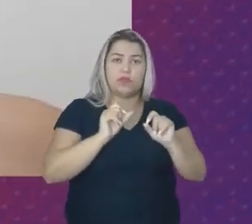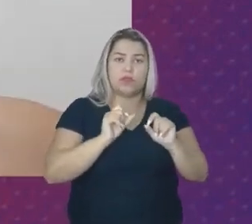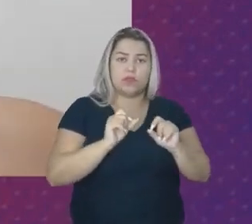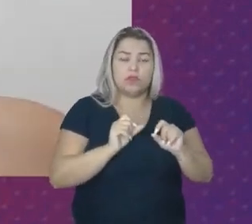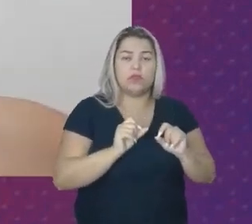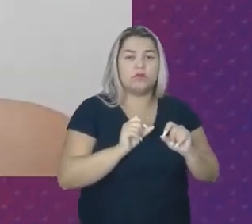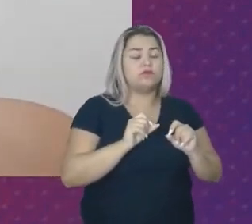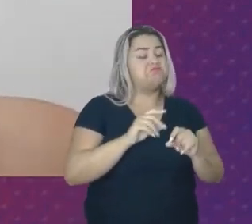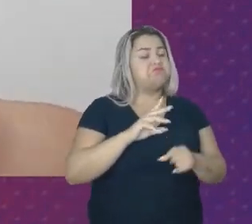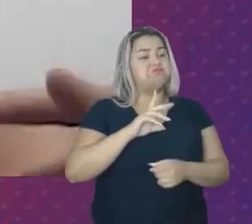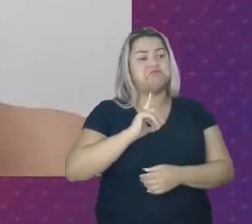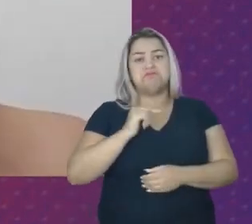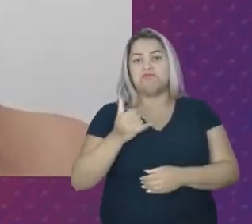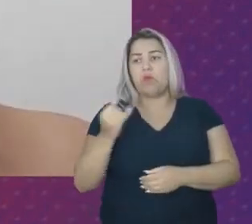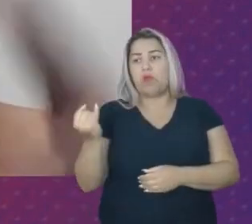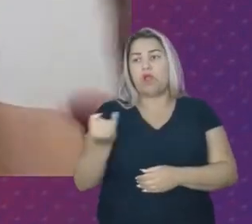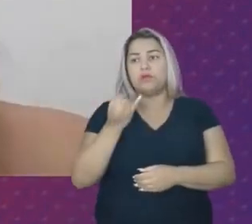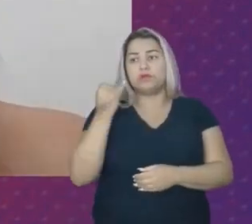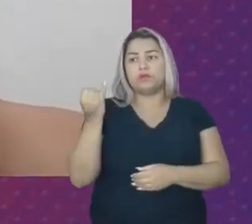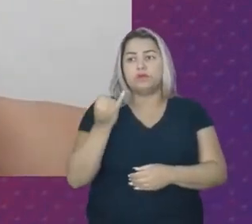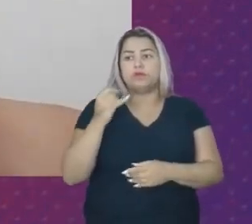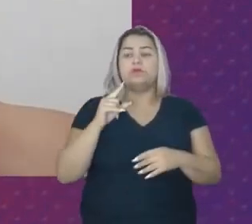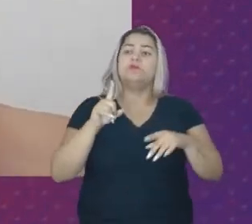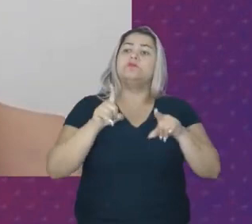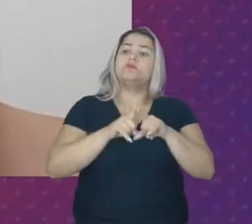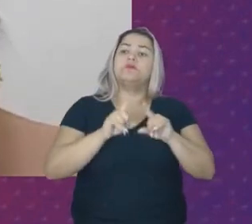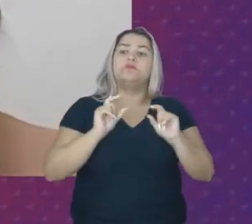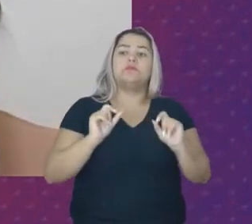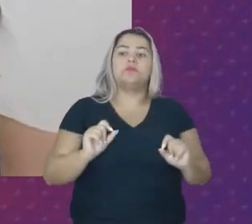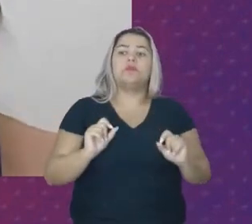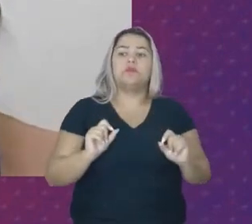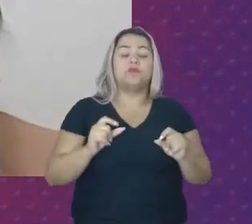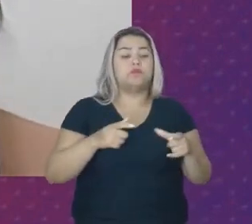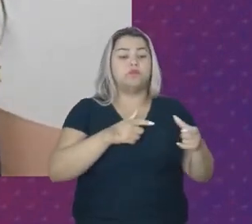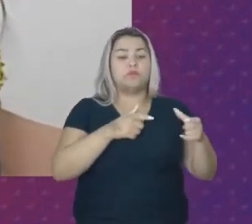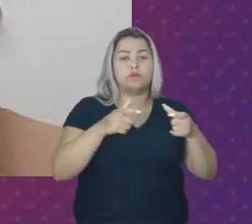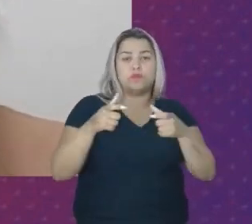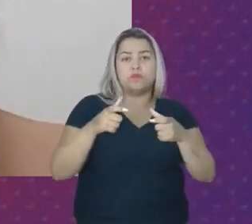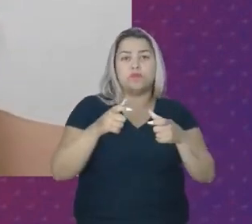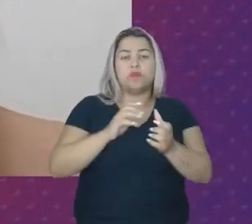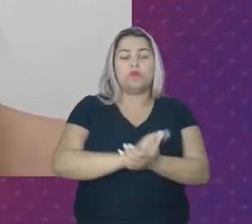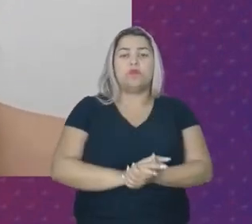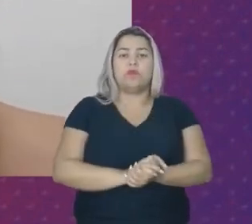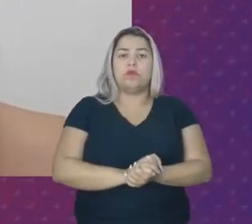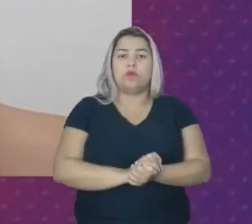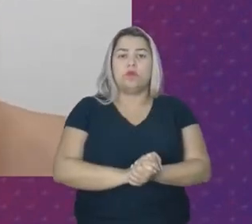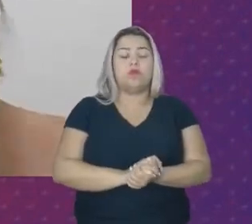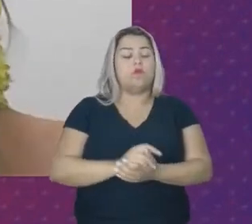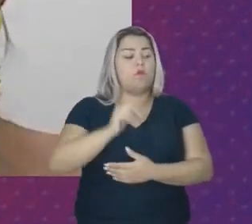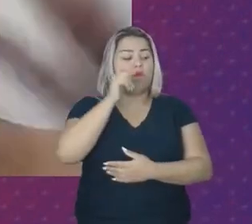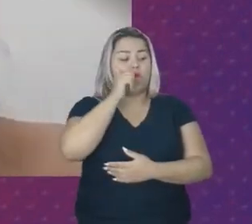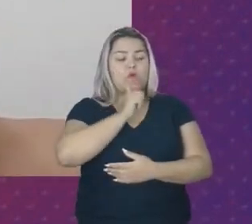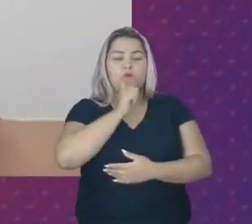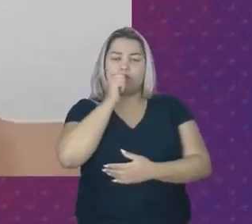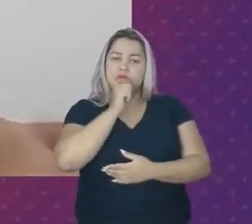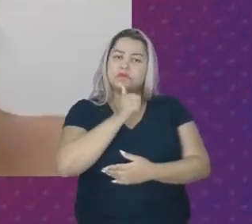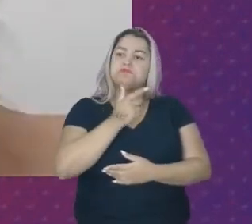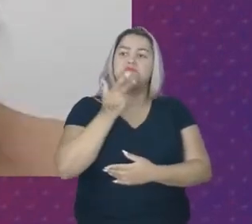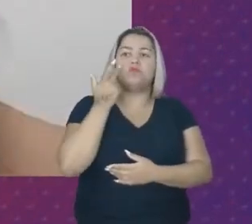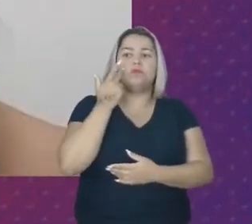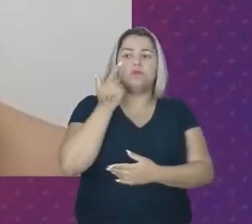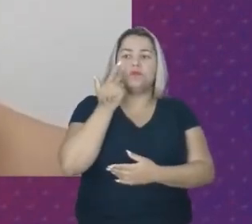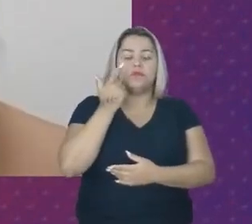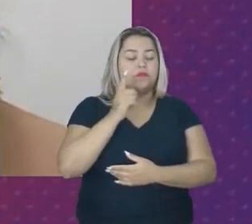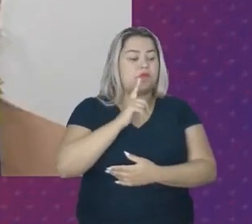não se importa muito em ser ali um entre vários, é aquele cara comunzão, aquela mulher comum, que não tem